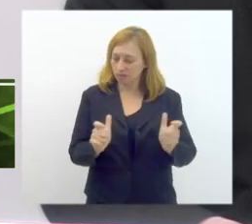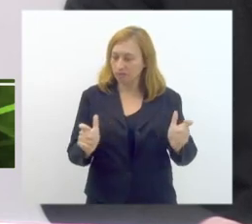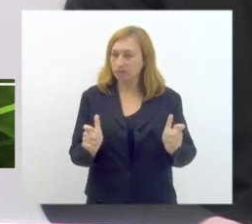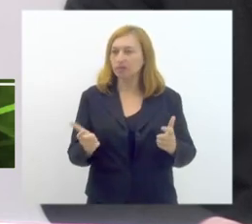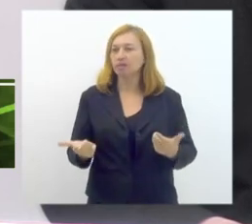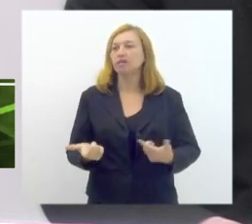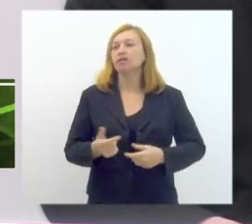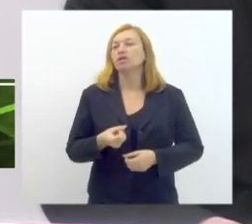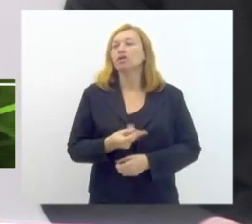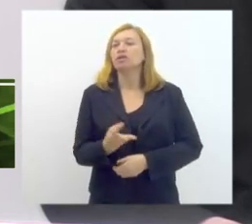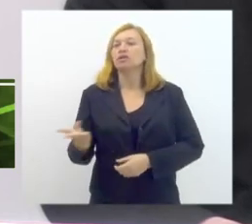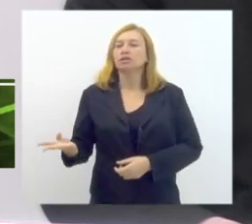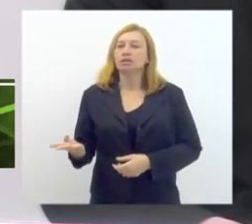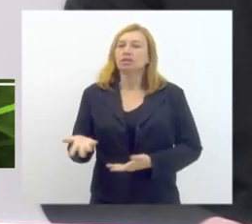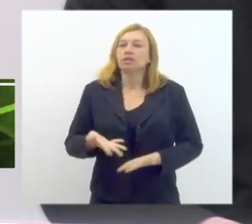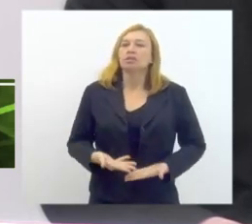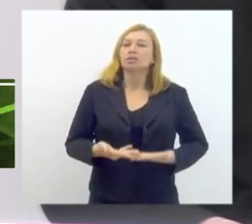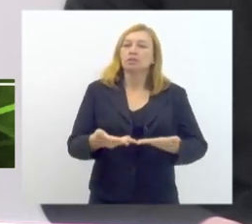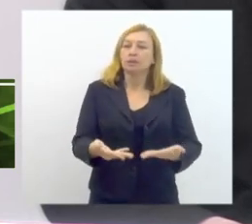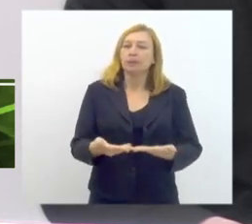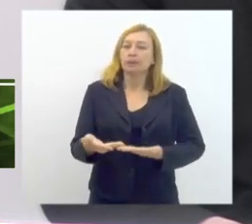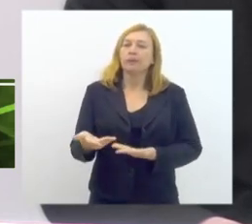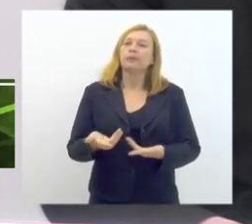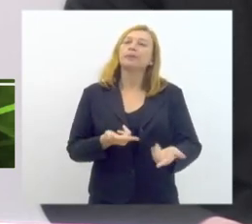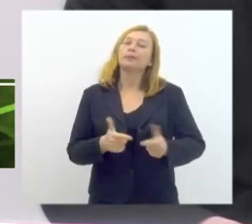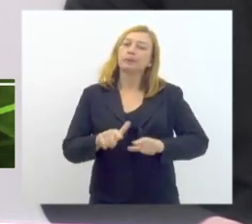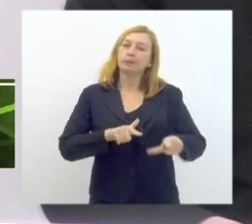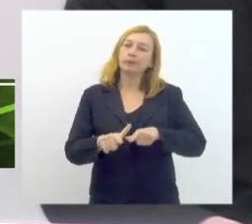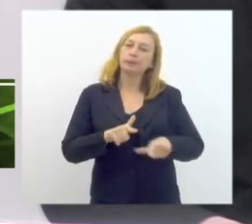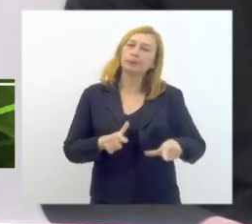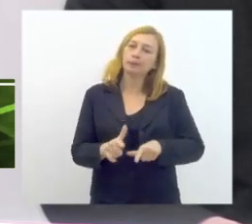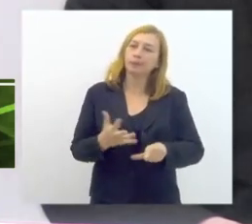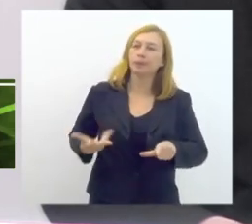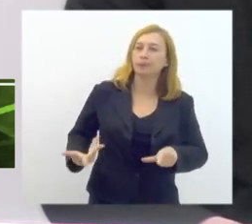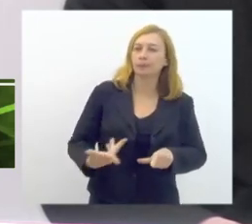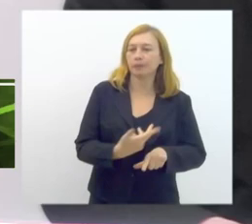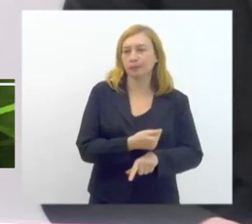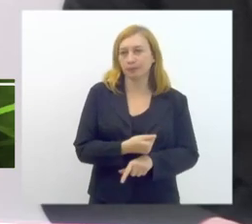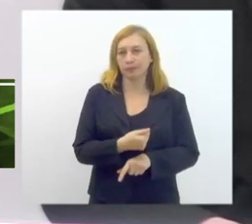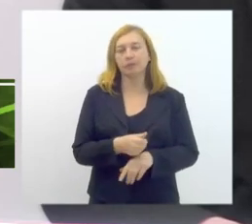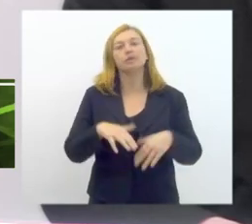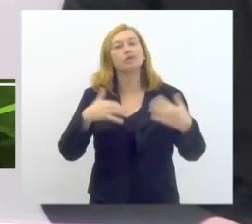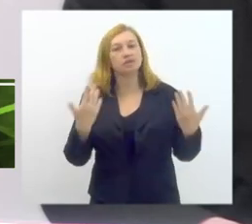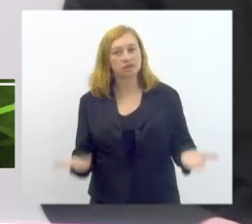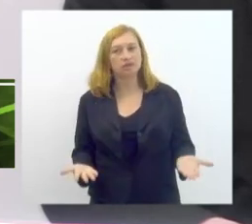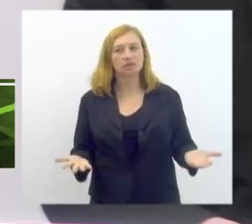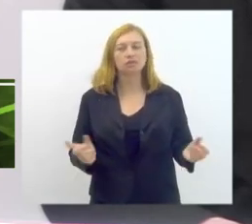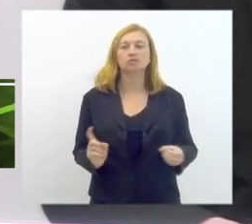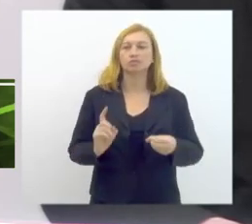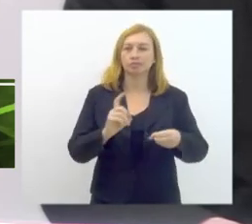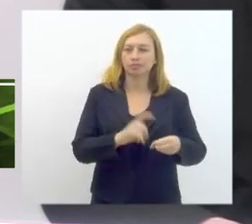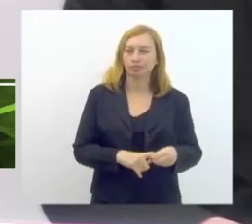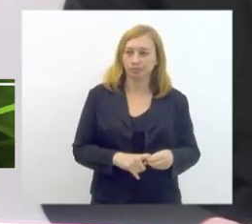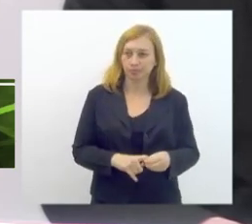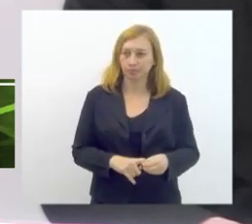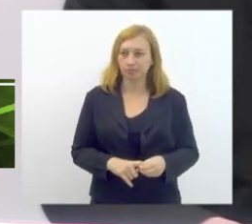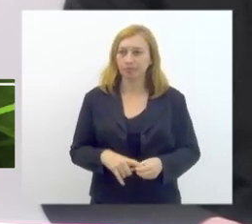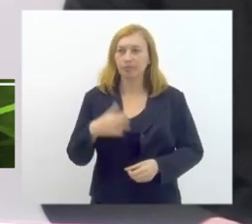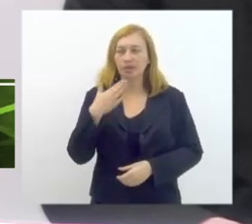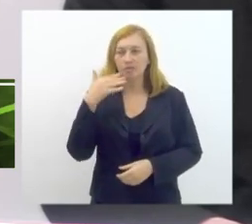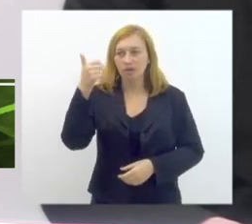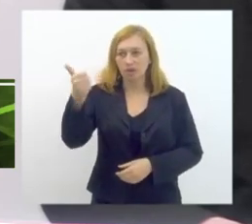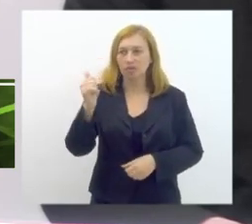a quantidade, a oferta de serviço e a qualidade desse serviço. Então, o consórcio é o